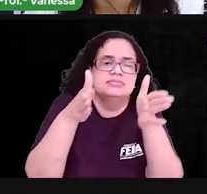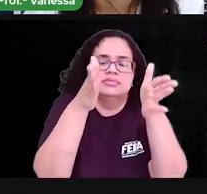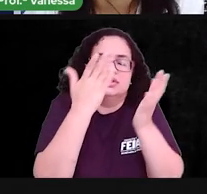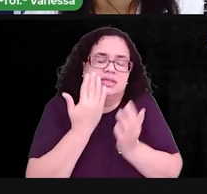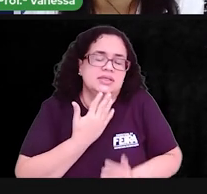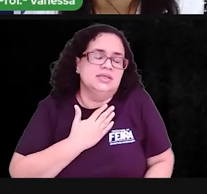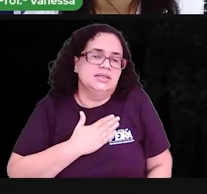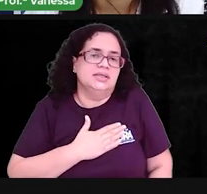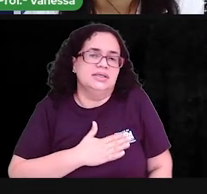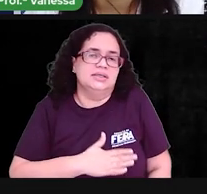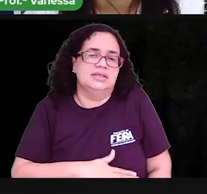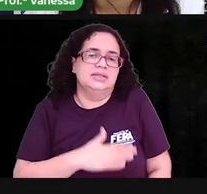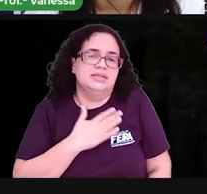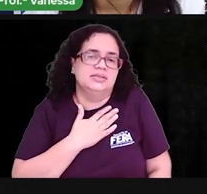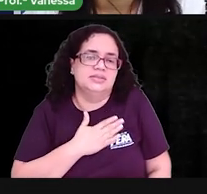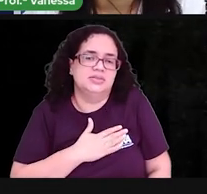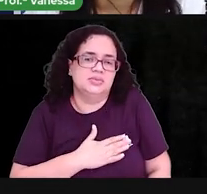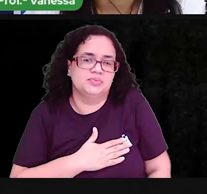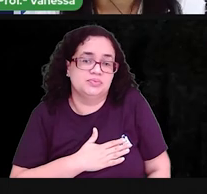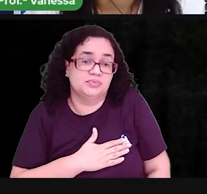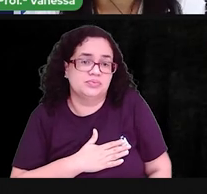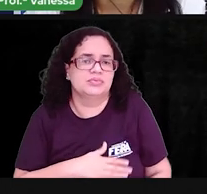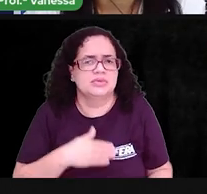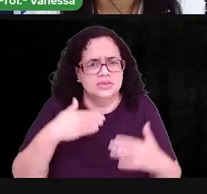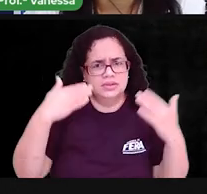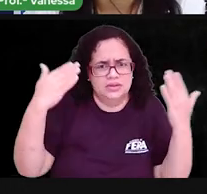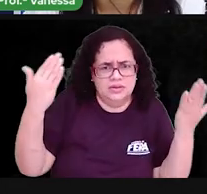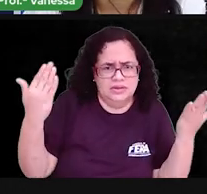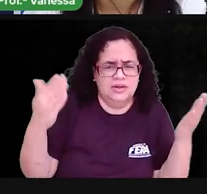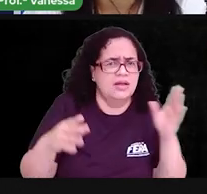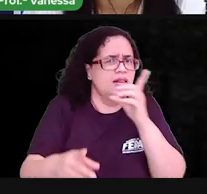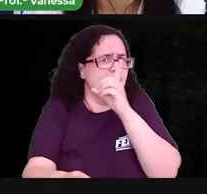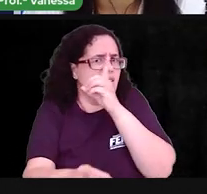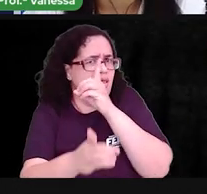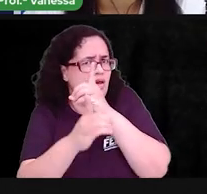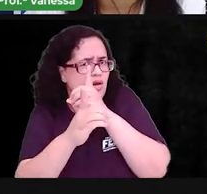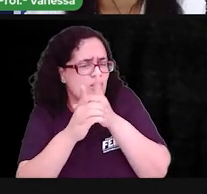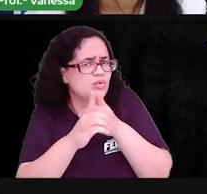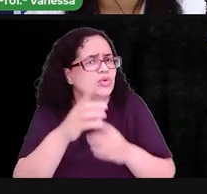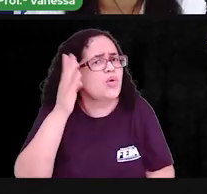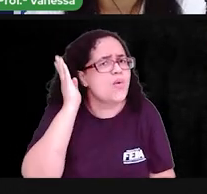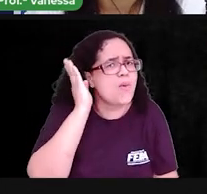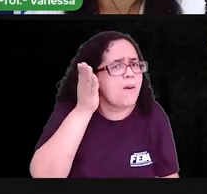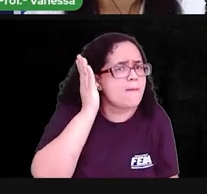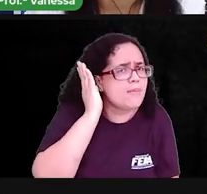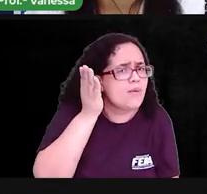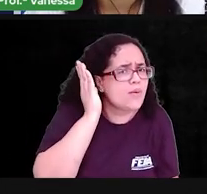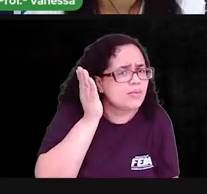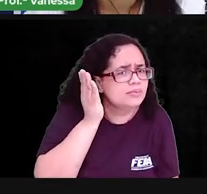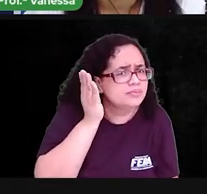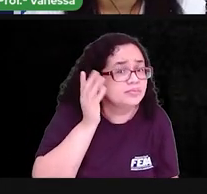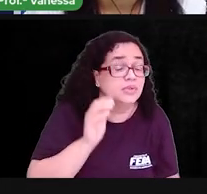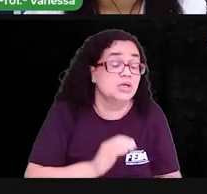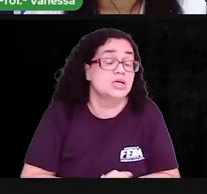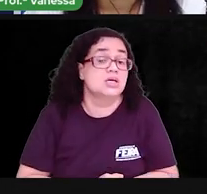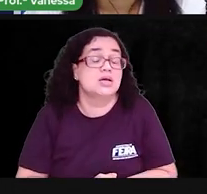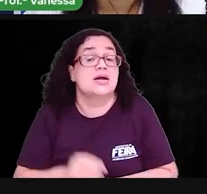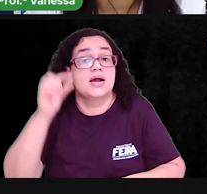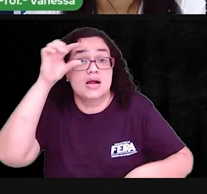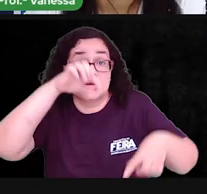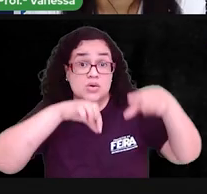aconchegante Ah e não é que lá por um acaso do destino encontrou Nicolau